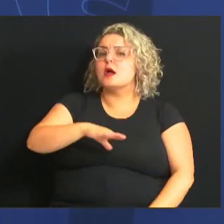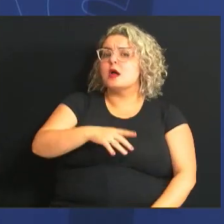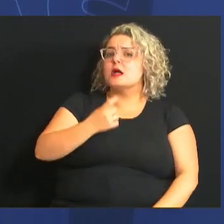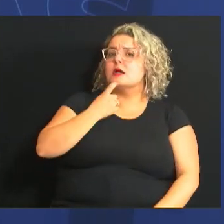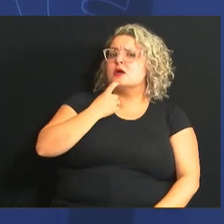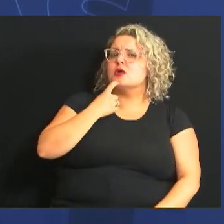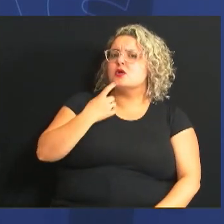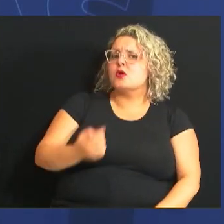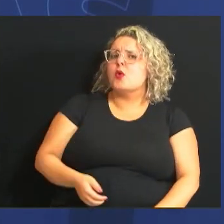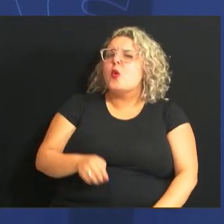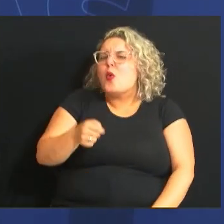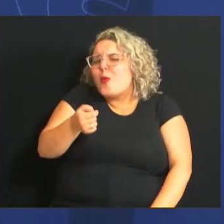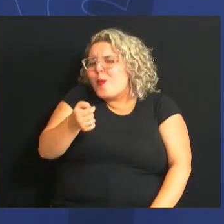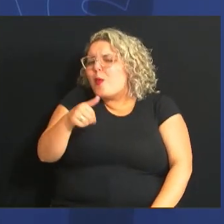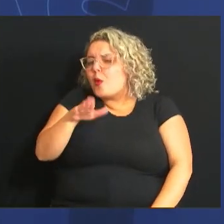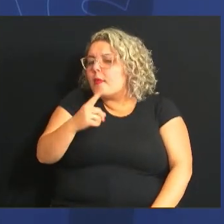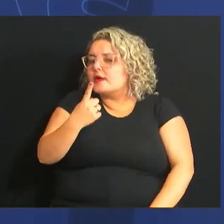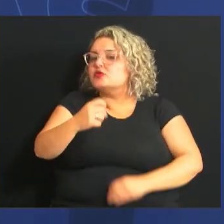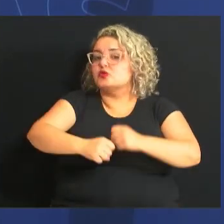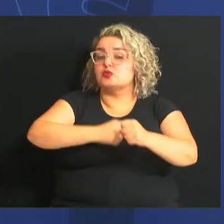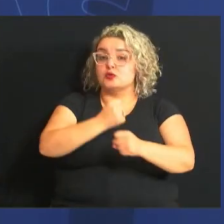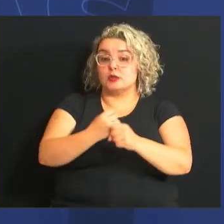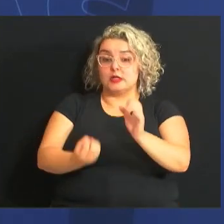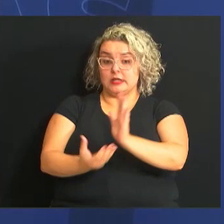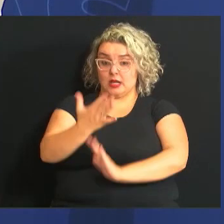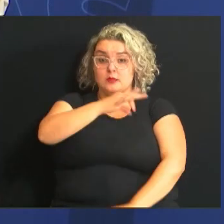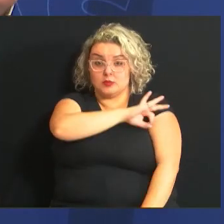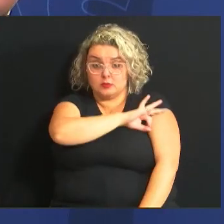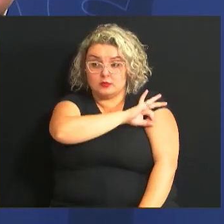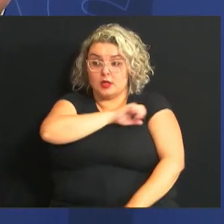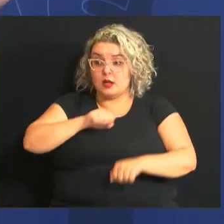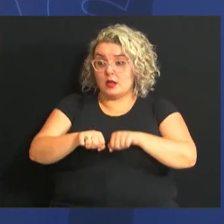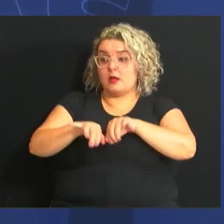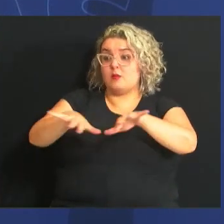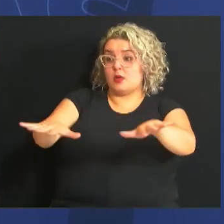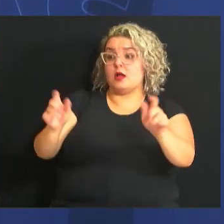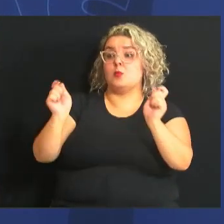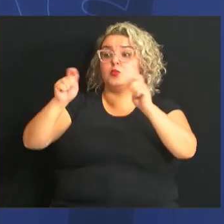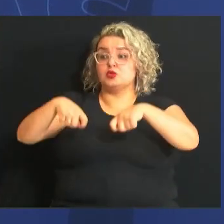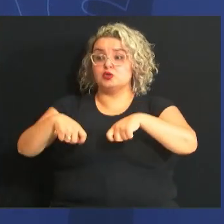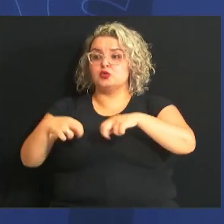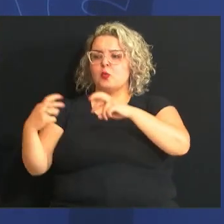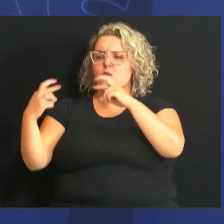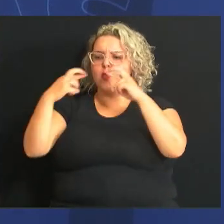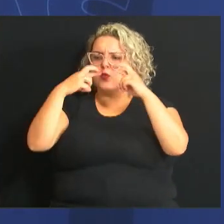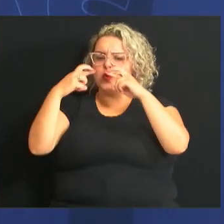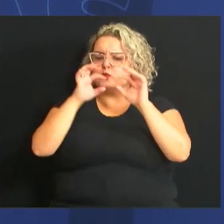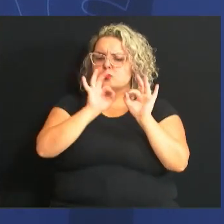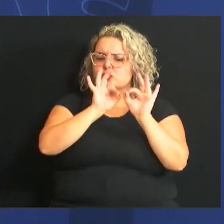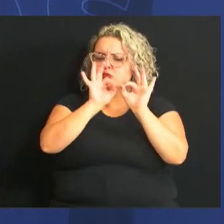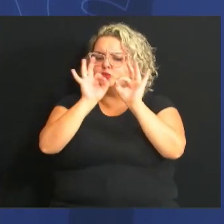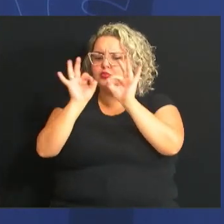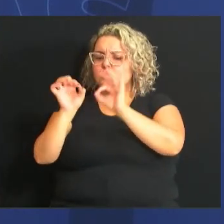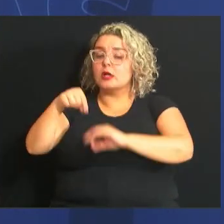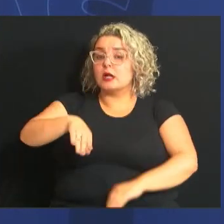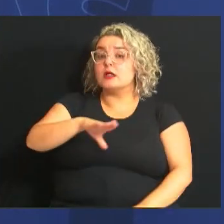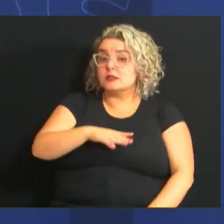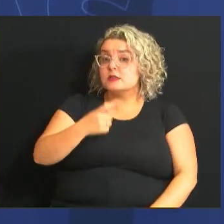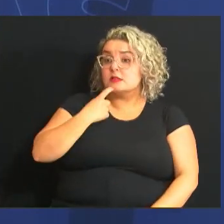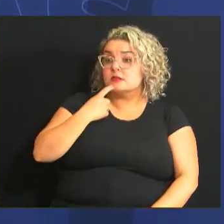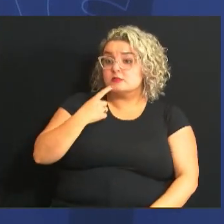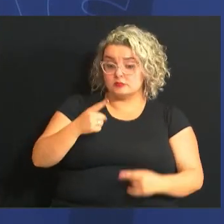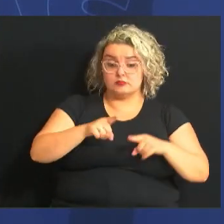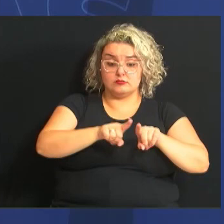pela Prefeitura para ampliar a capacidade de monitoramento aqui no município através de parcerias com